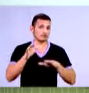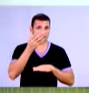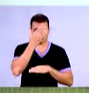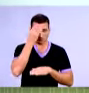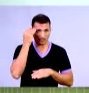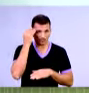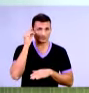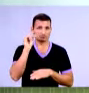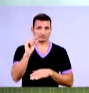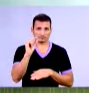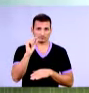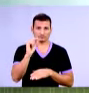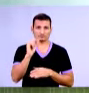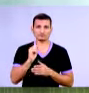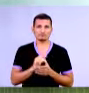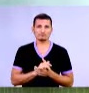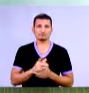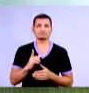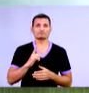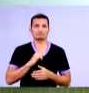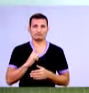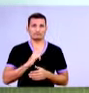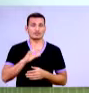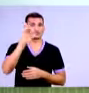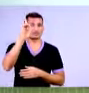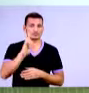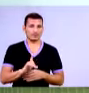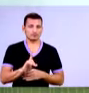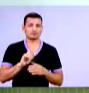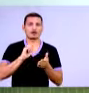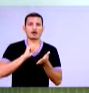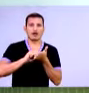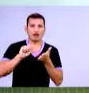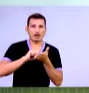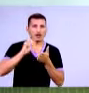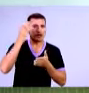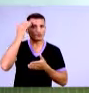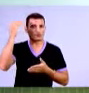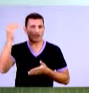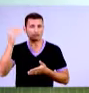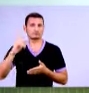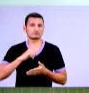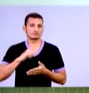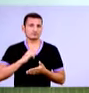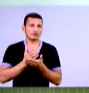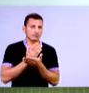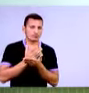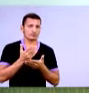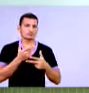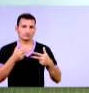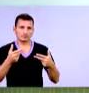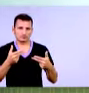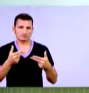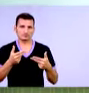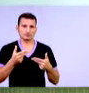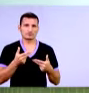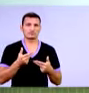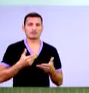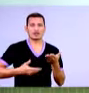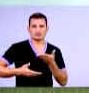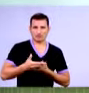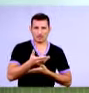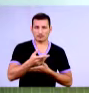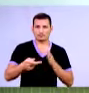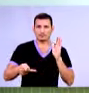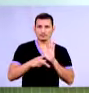pouquinho que existem direitos autorais, existem umas questões relacionadas à propriedade que precisam